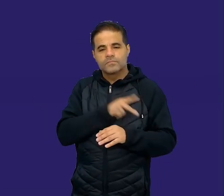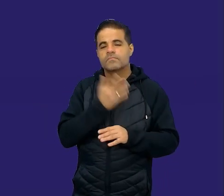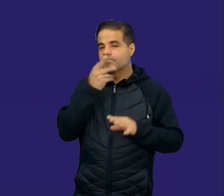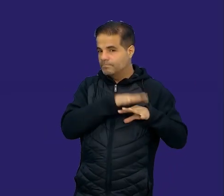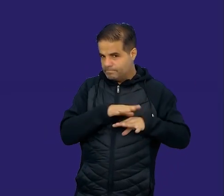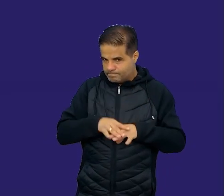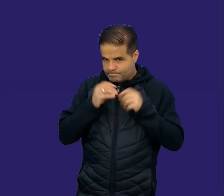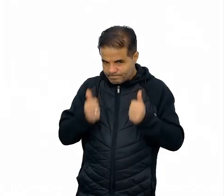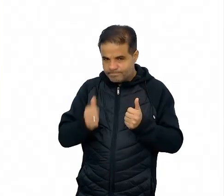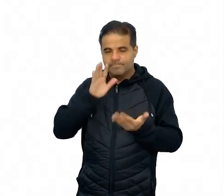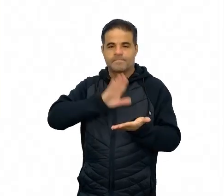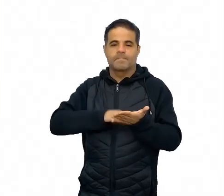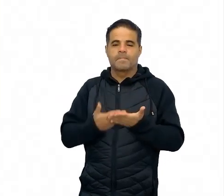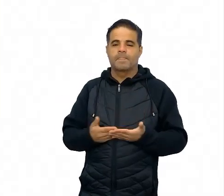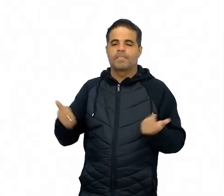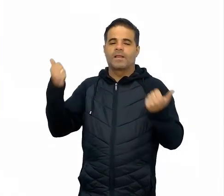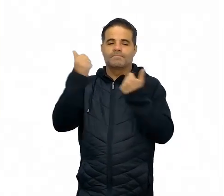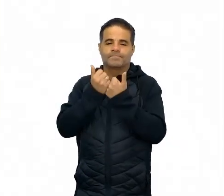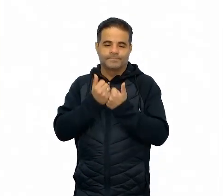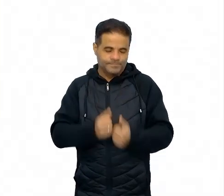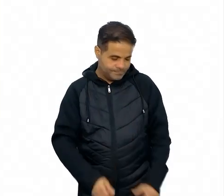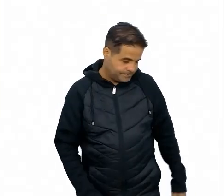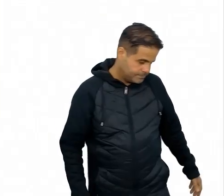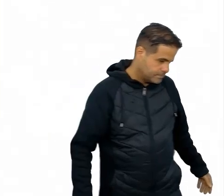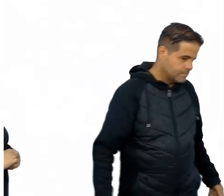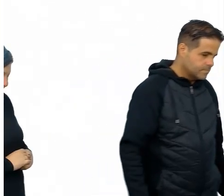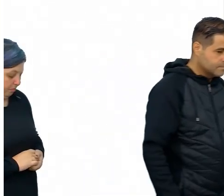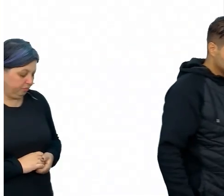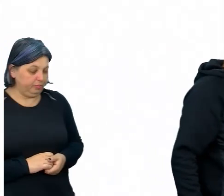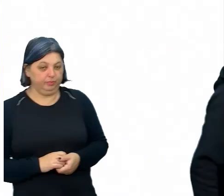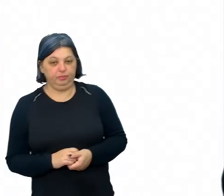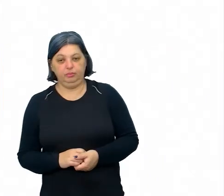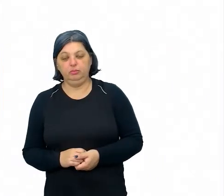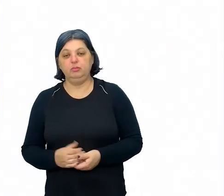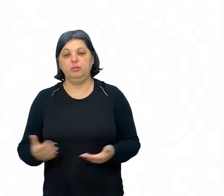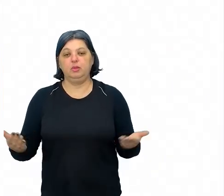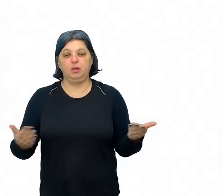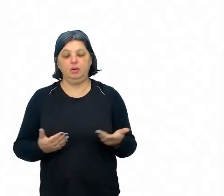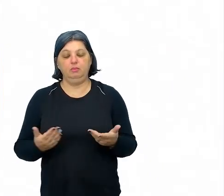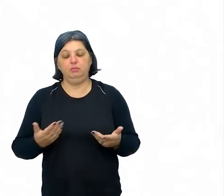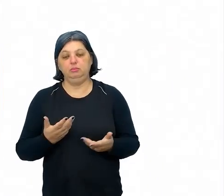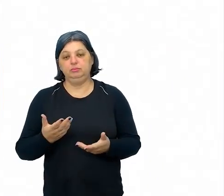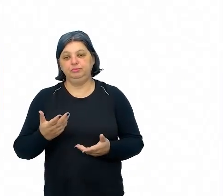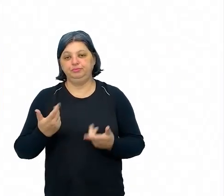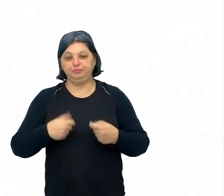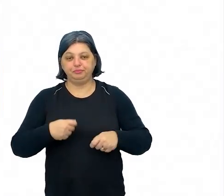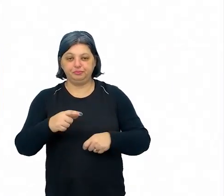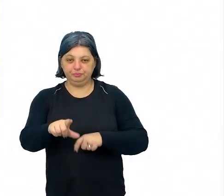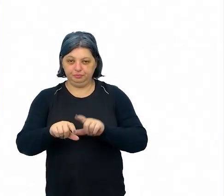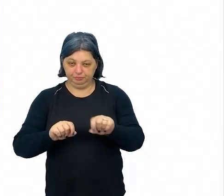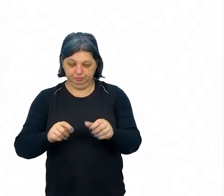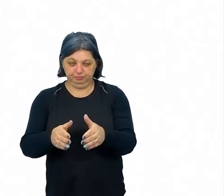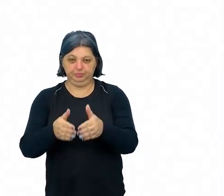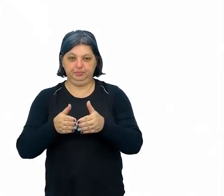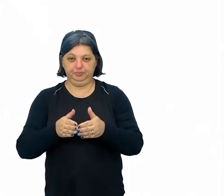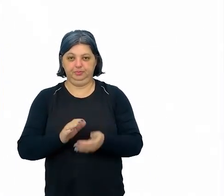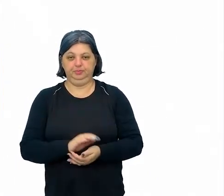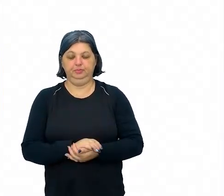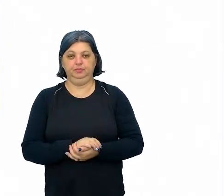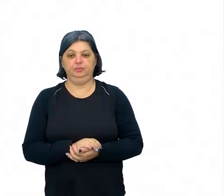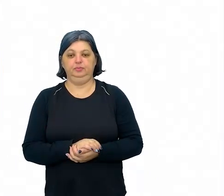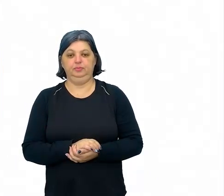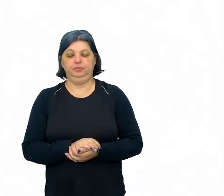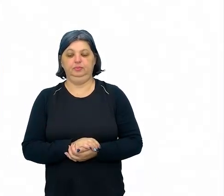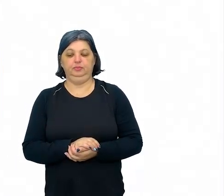matemática. E agora a gente traz aqui para vocês, eu gostaria que vocês pegassem aí, por favor, deixa só eu ver meu